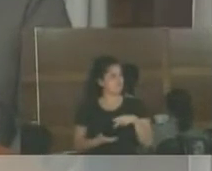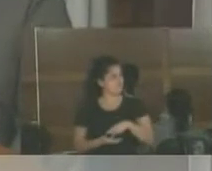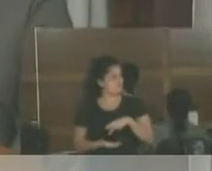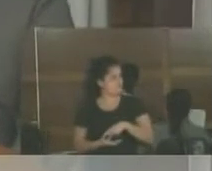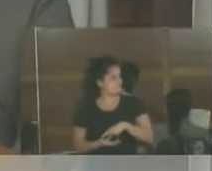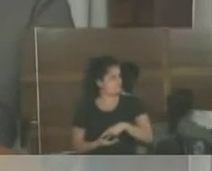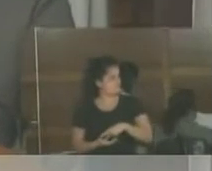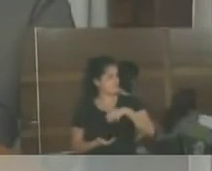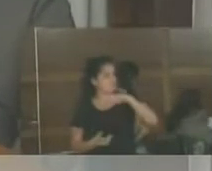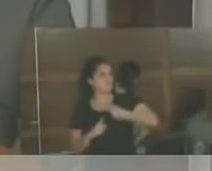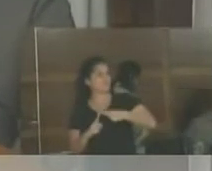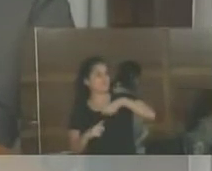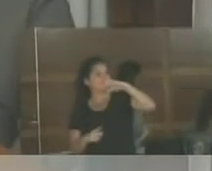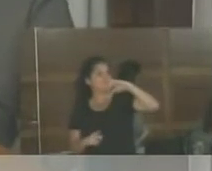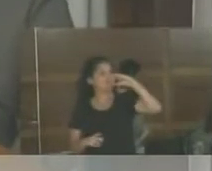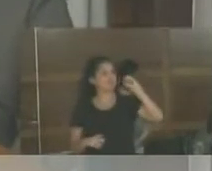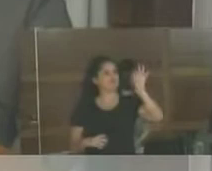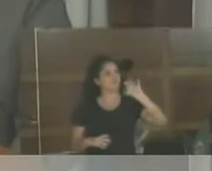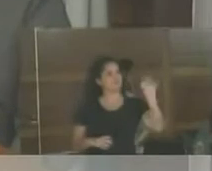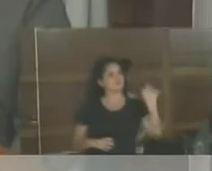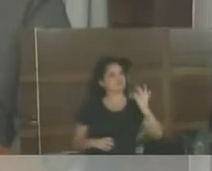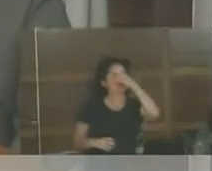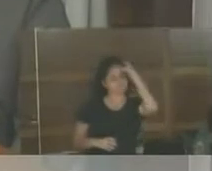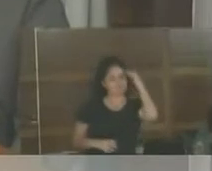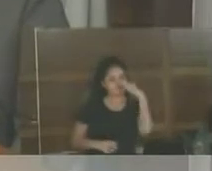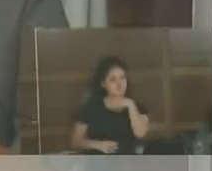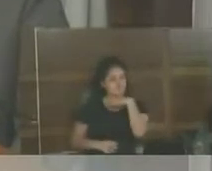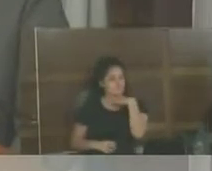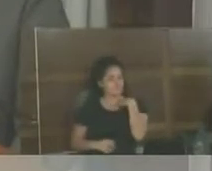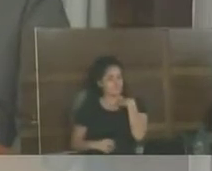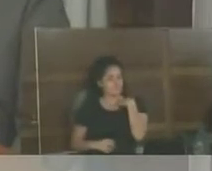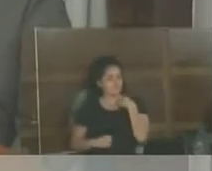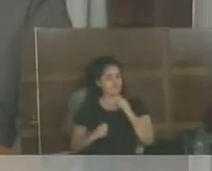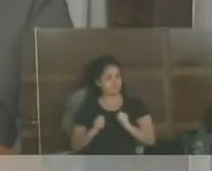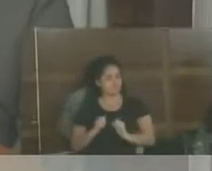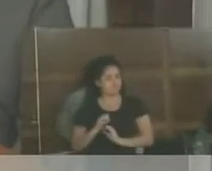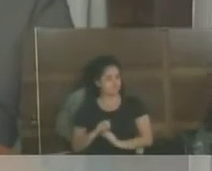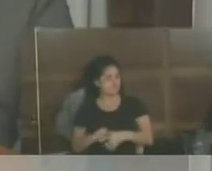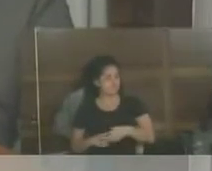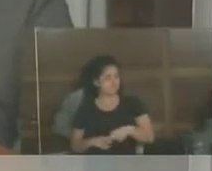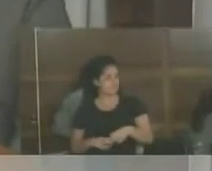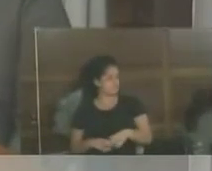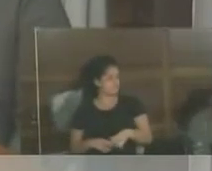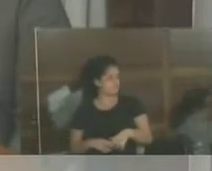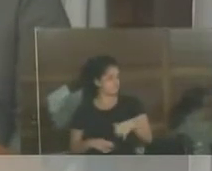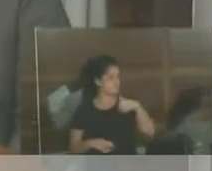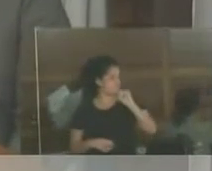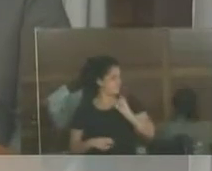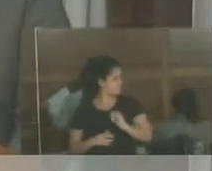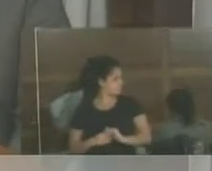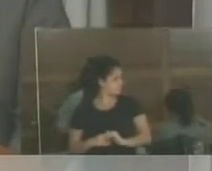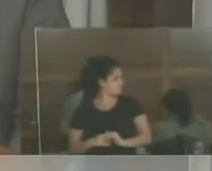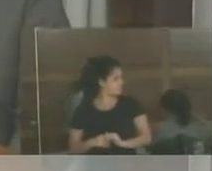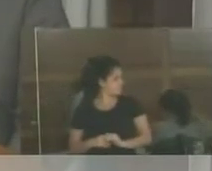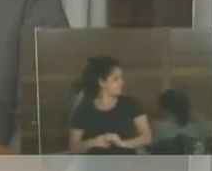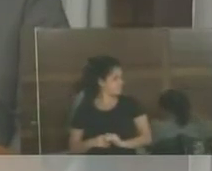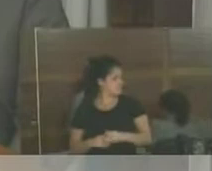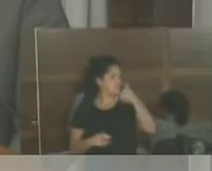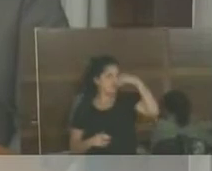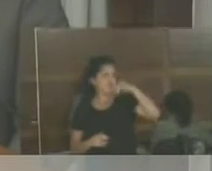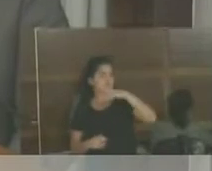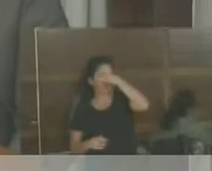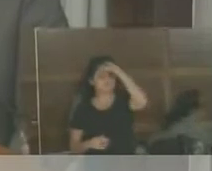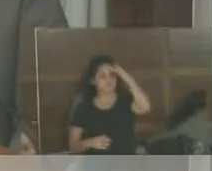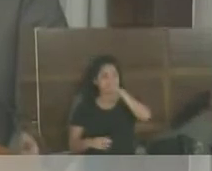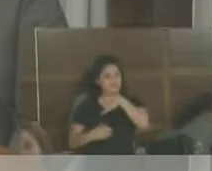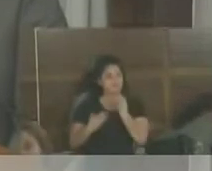pois 90% dos casos dos suicídios poderiam ter sido prevenidos, evitando que pessoas perdessem a vida e que as